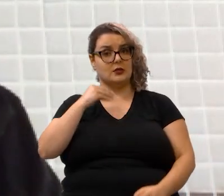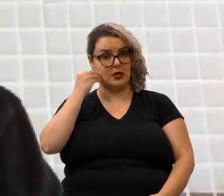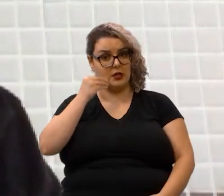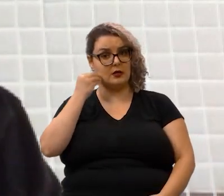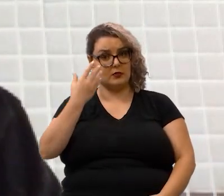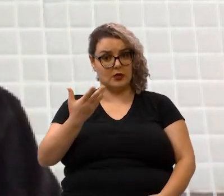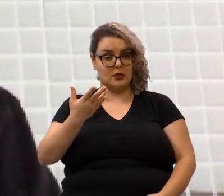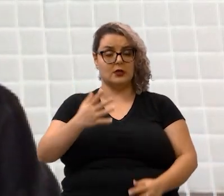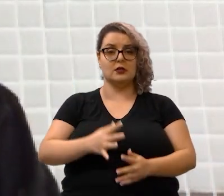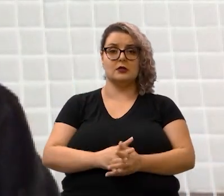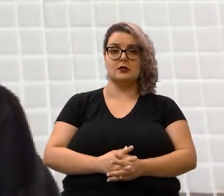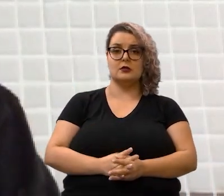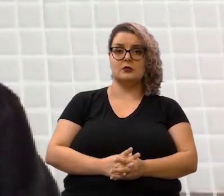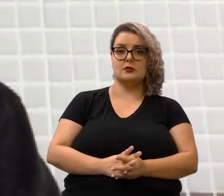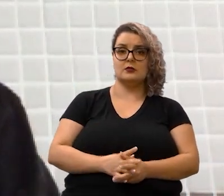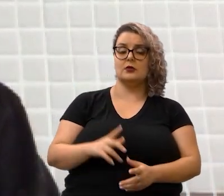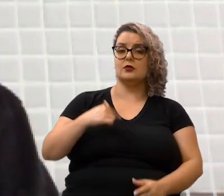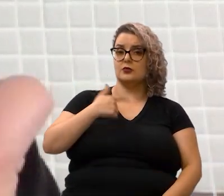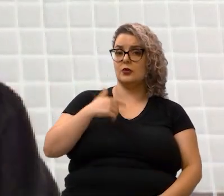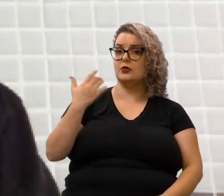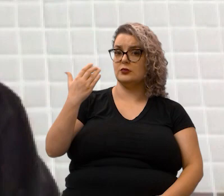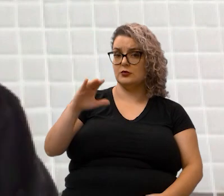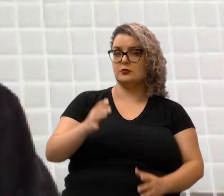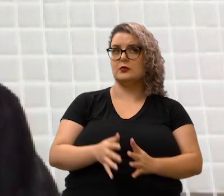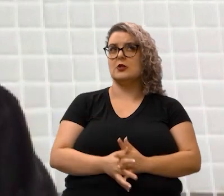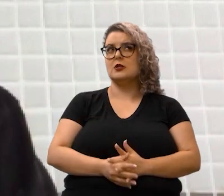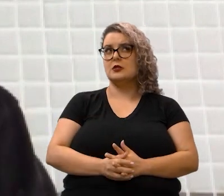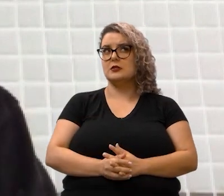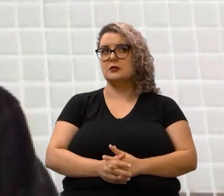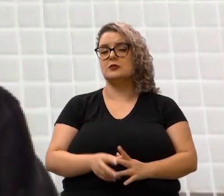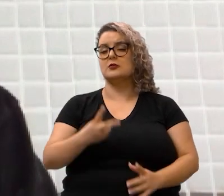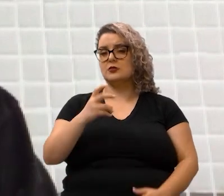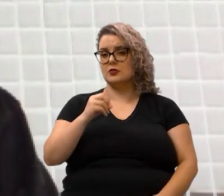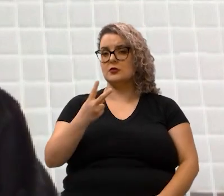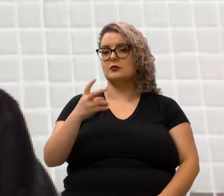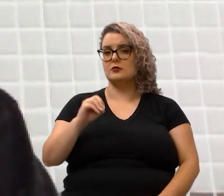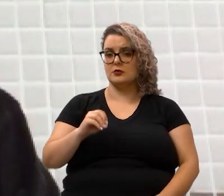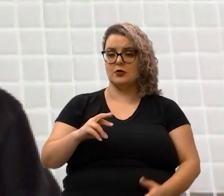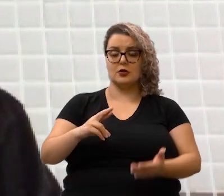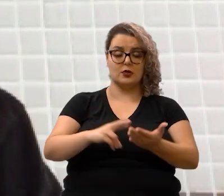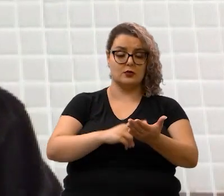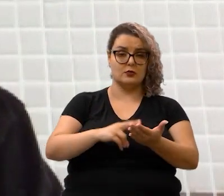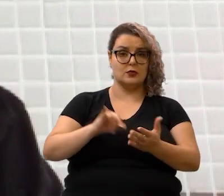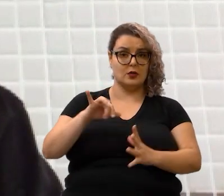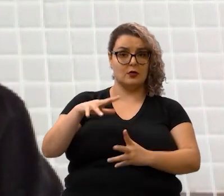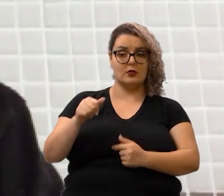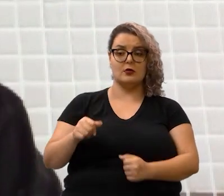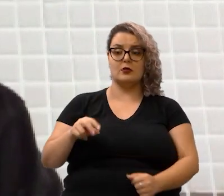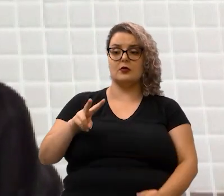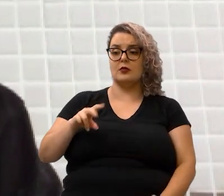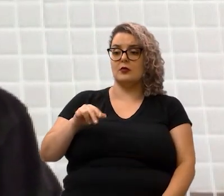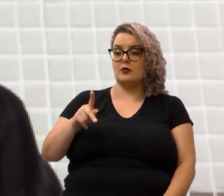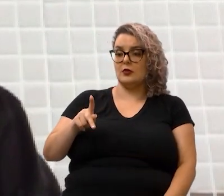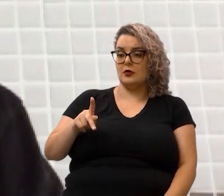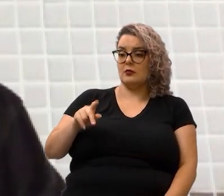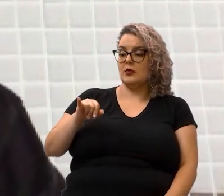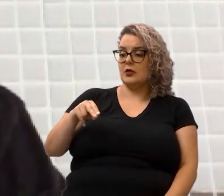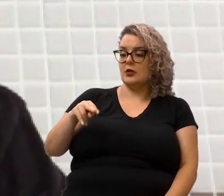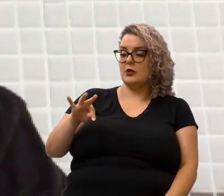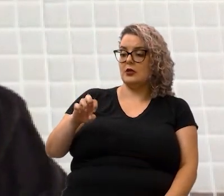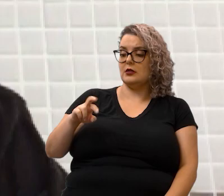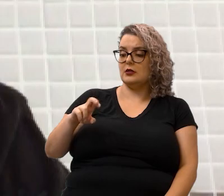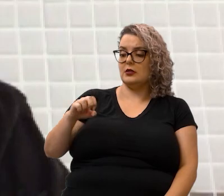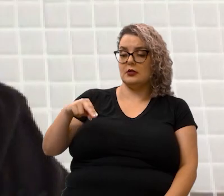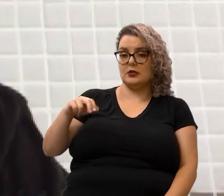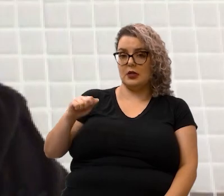têm experiência. Nós publicamos agora, em 2020, numa revista internacional chamada HIP International,